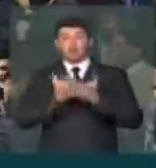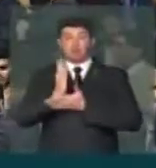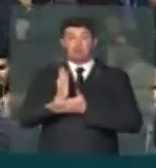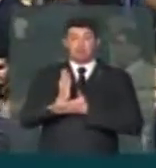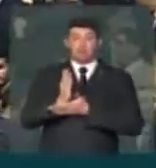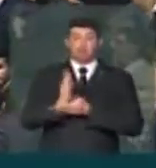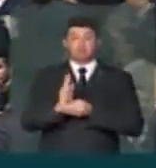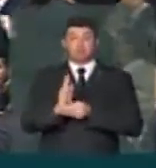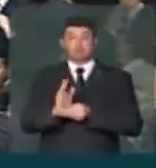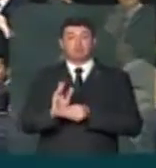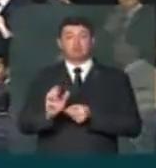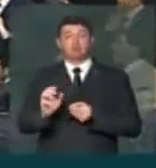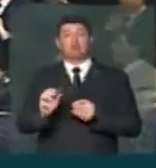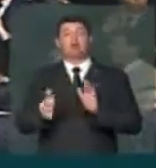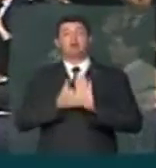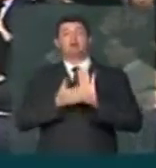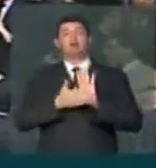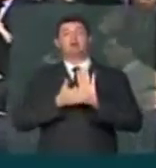aprovação